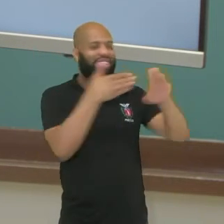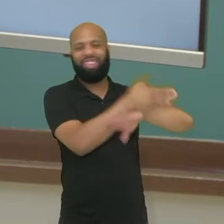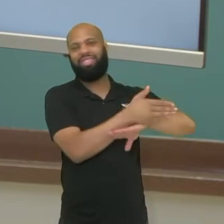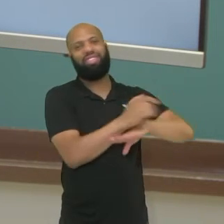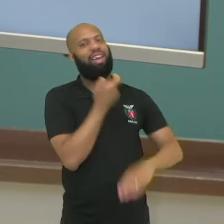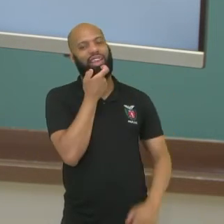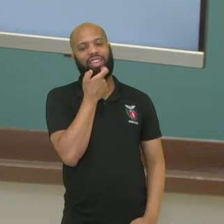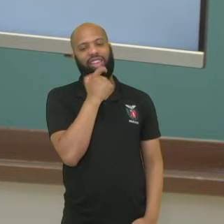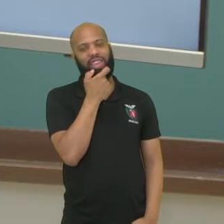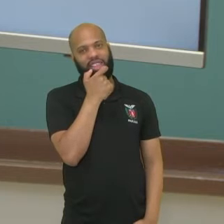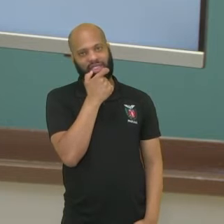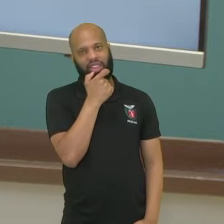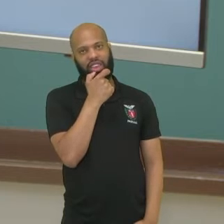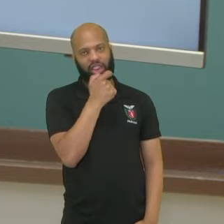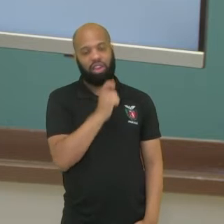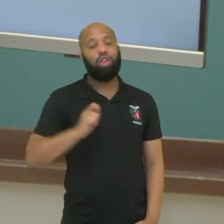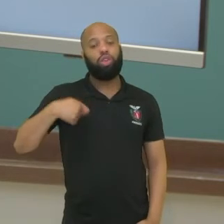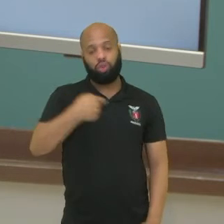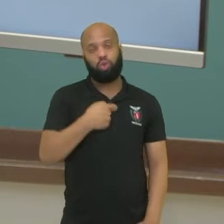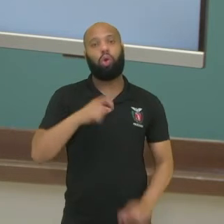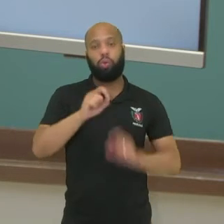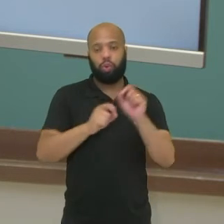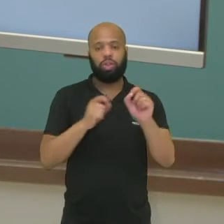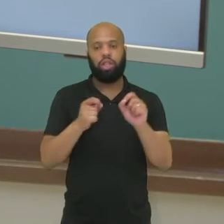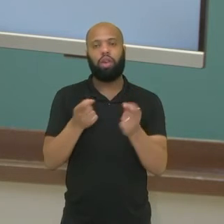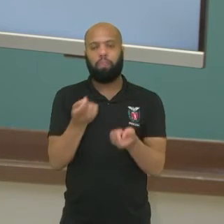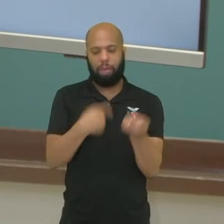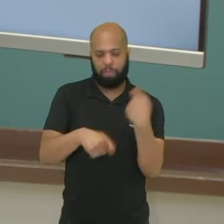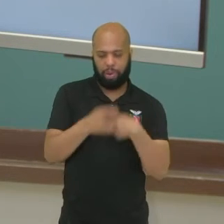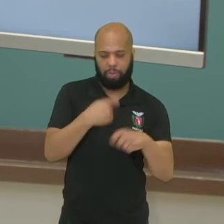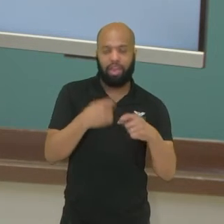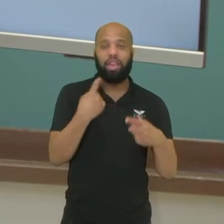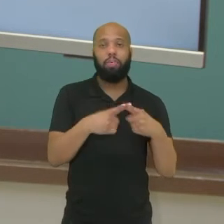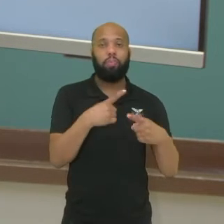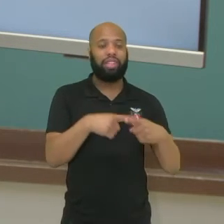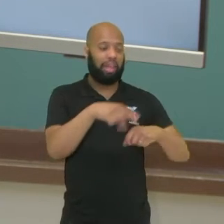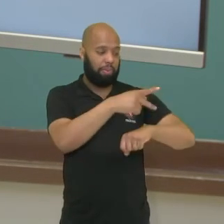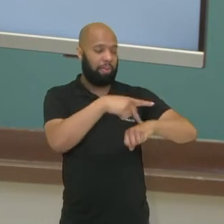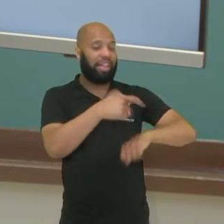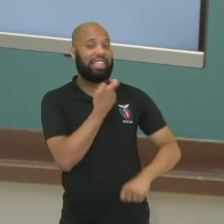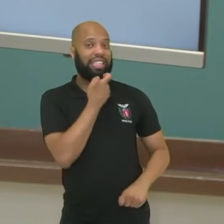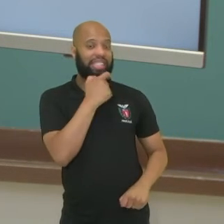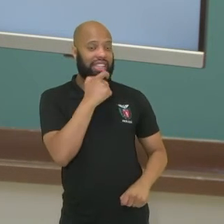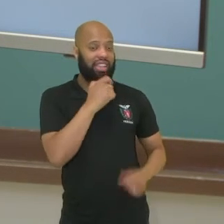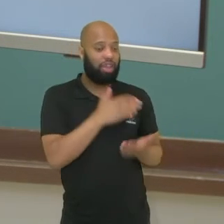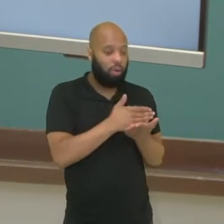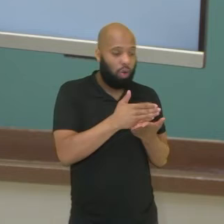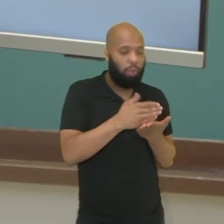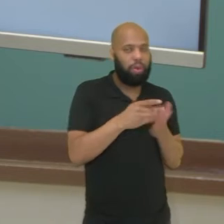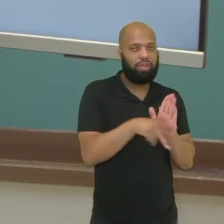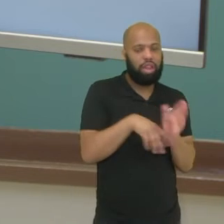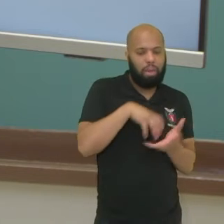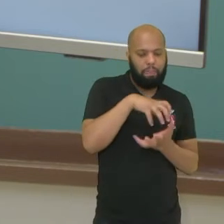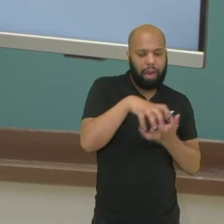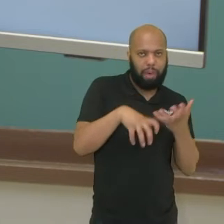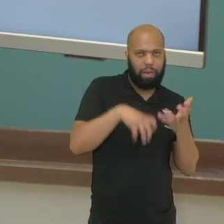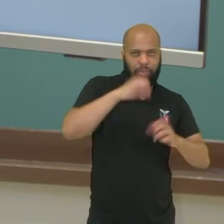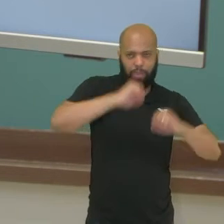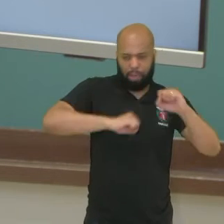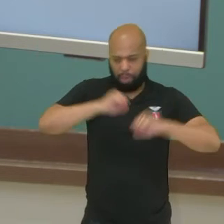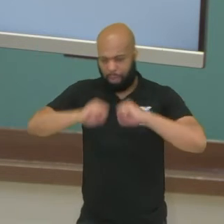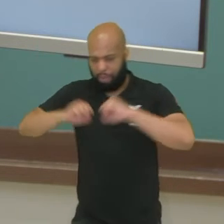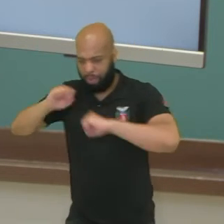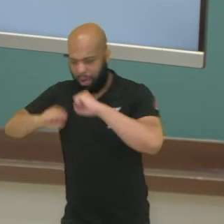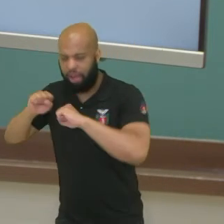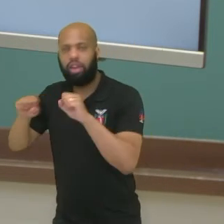Inglaterra nas questões comerciais. A Inglaterra é o berço da Revolução Industrial, ela consumia matéria-prima,